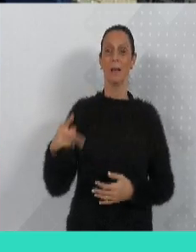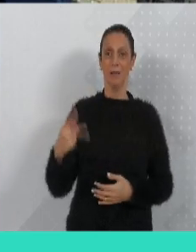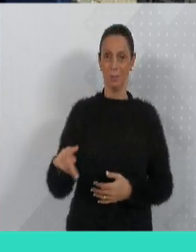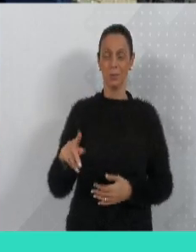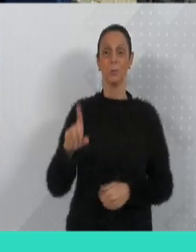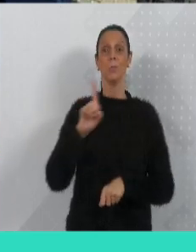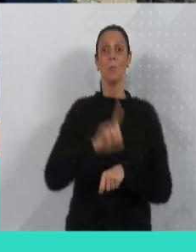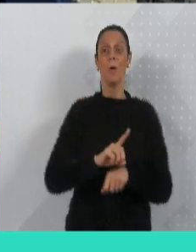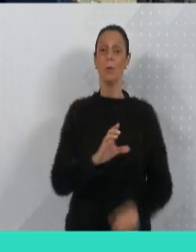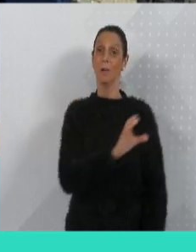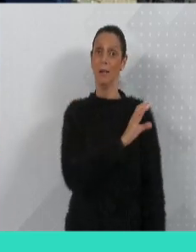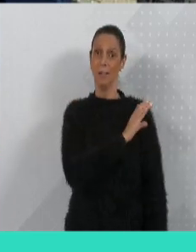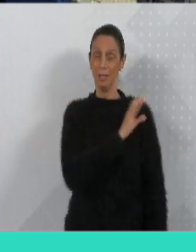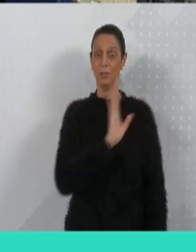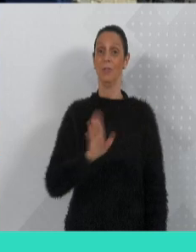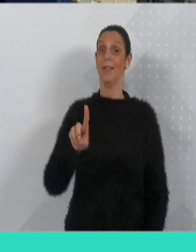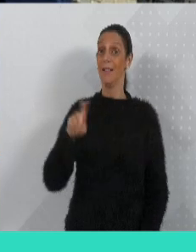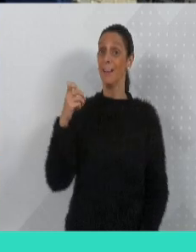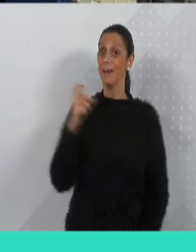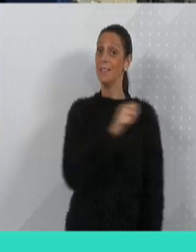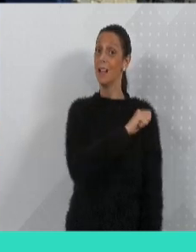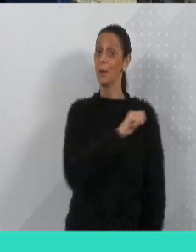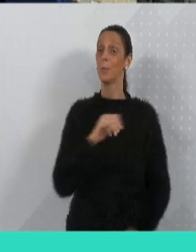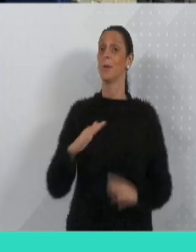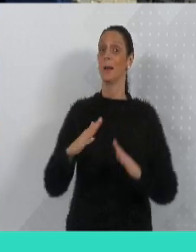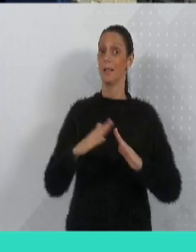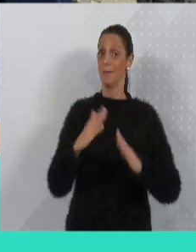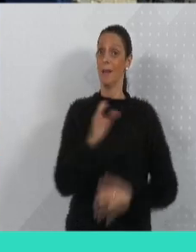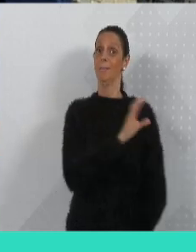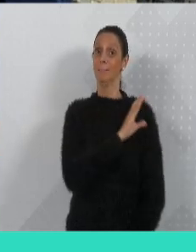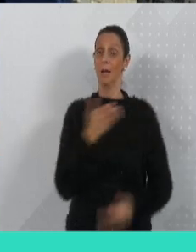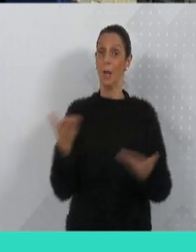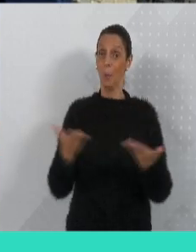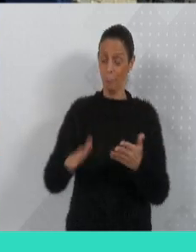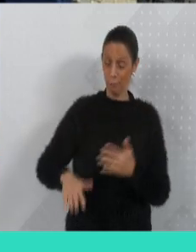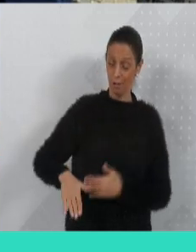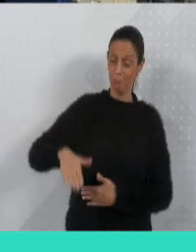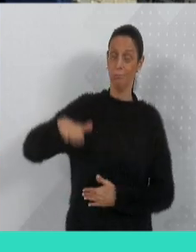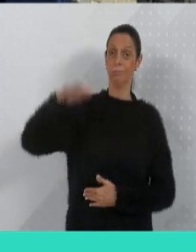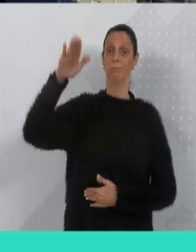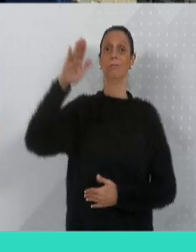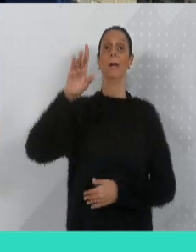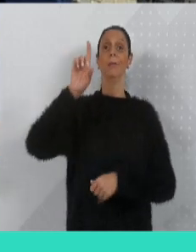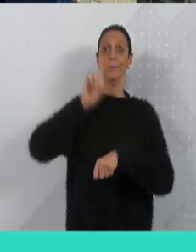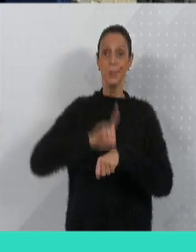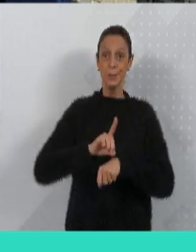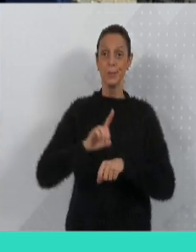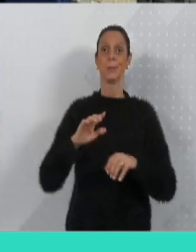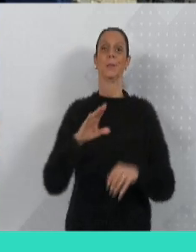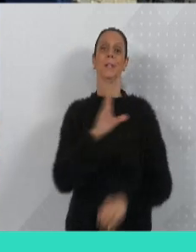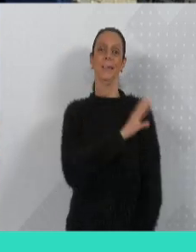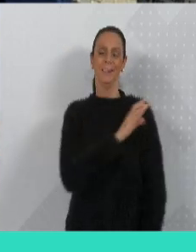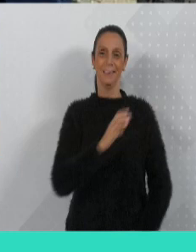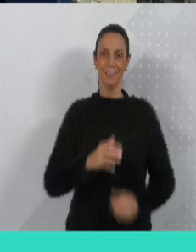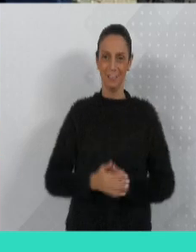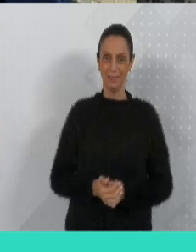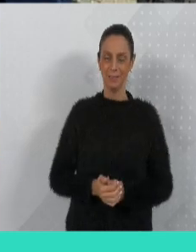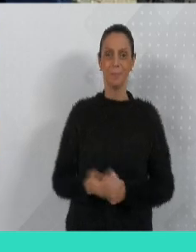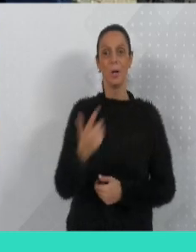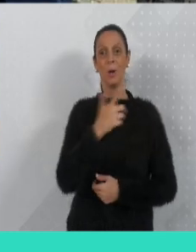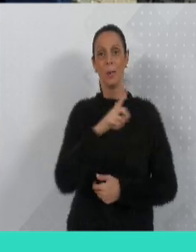creche que já foi aluna dessa creche hoje é diretora tá e a próxima foto